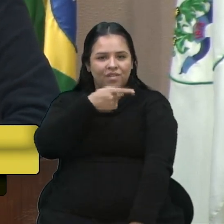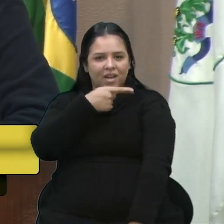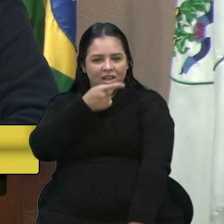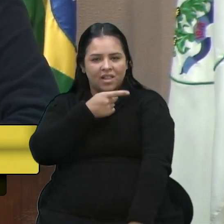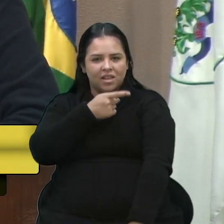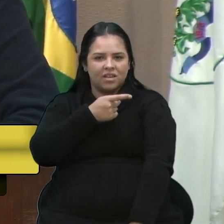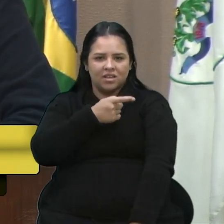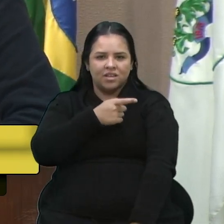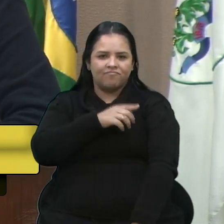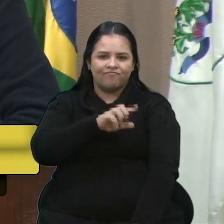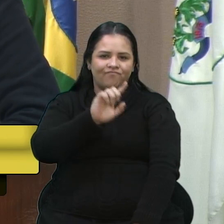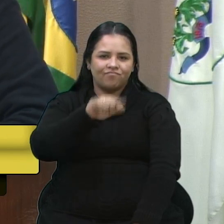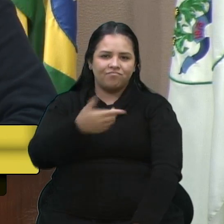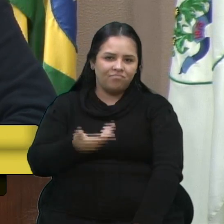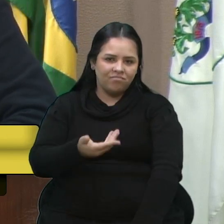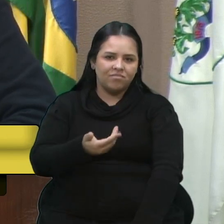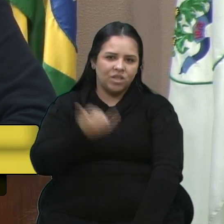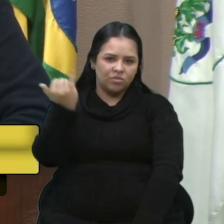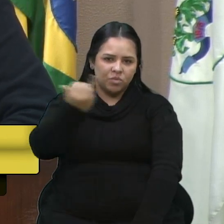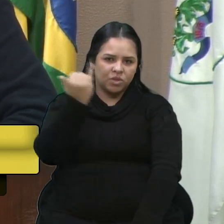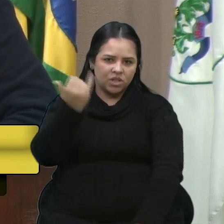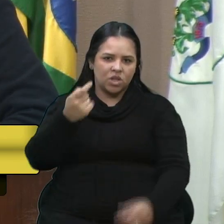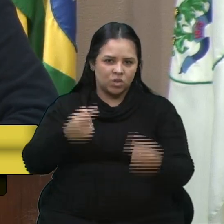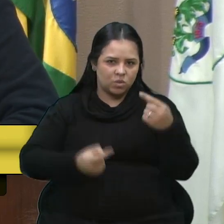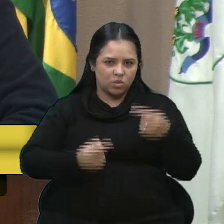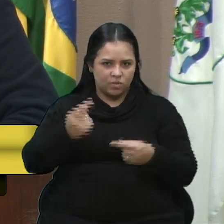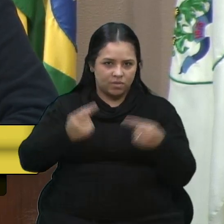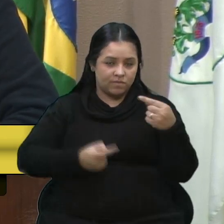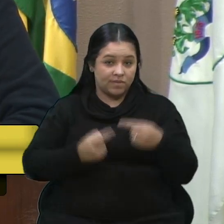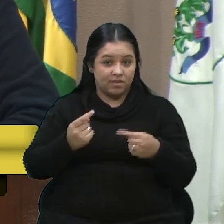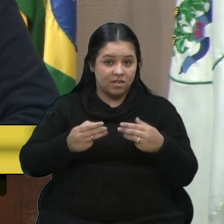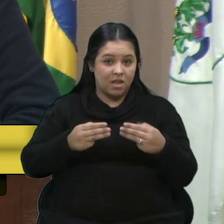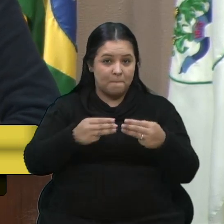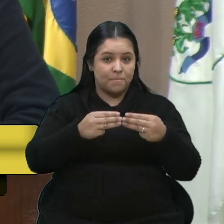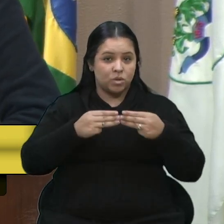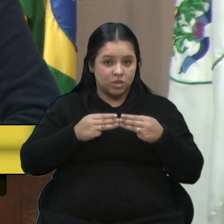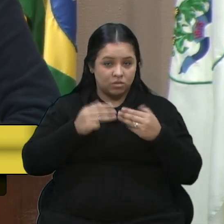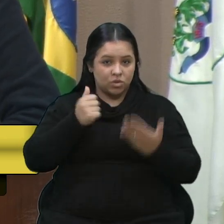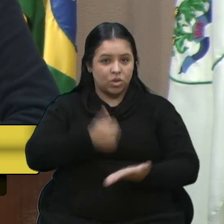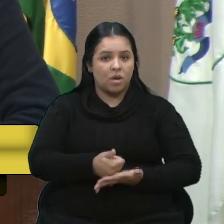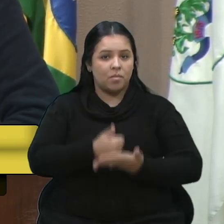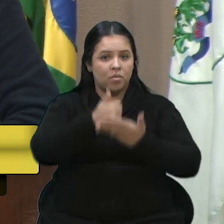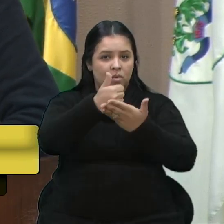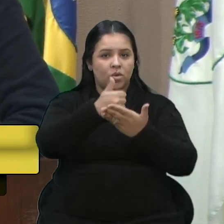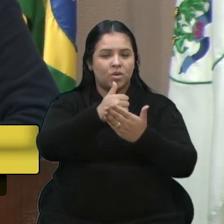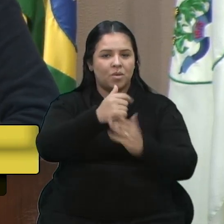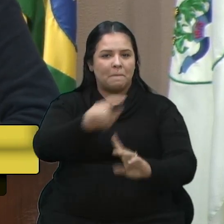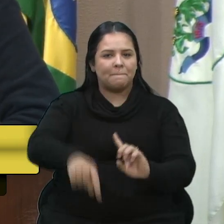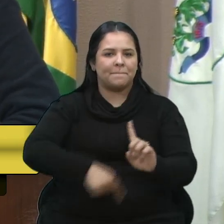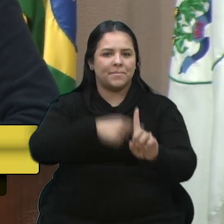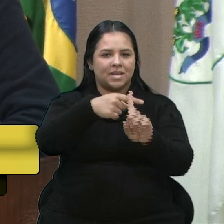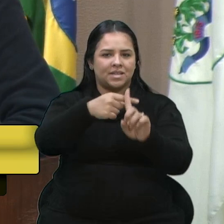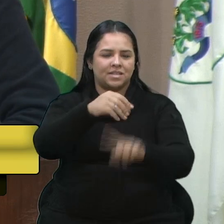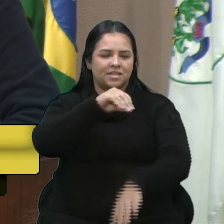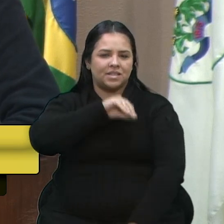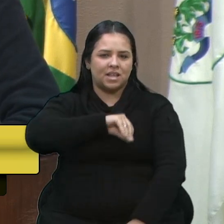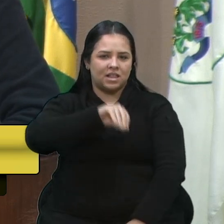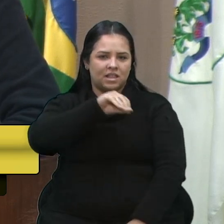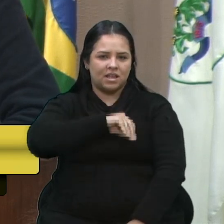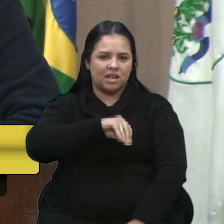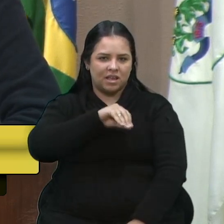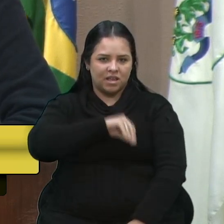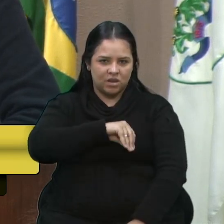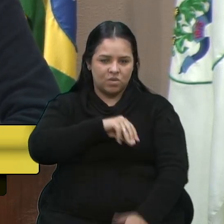cabe muito bem nessa nossa discussão sobre essa moção de apoio ao aumento do salário mínimo regional. Abre aspas. Um